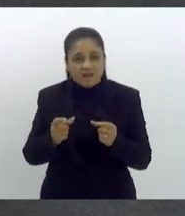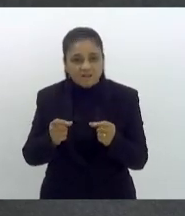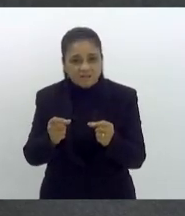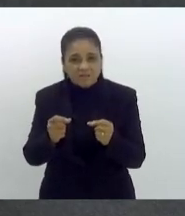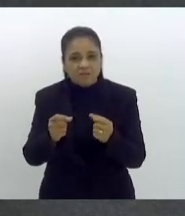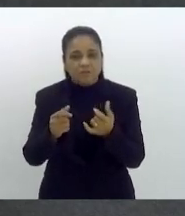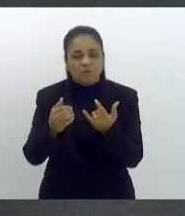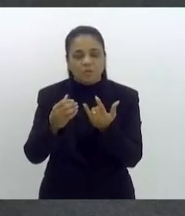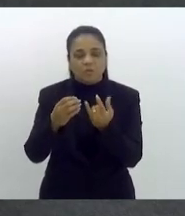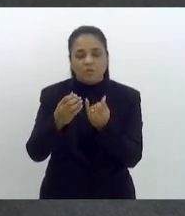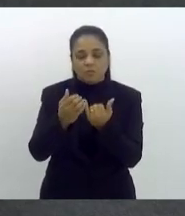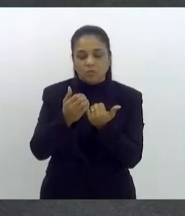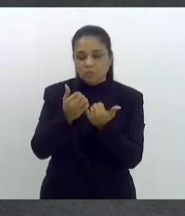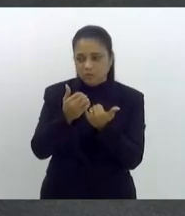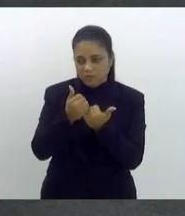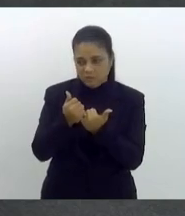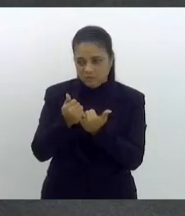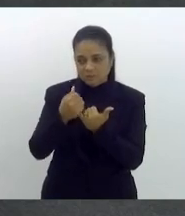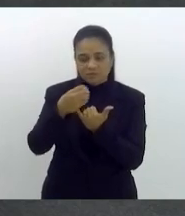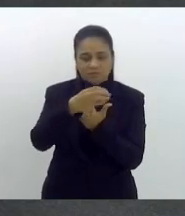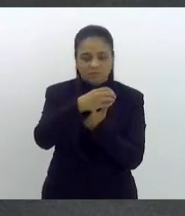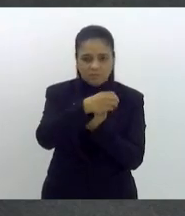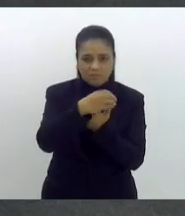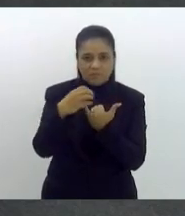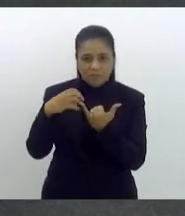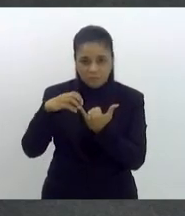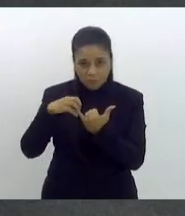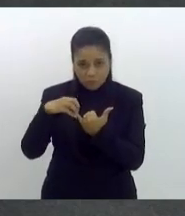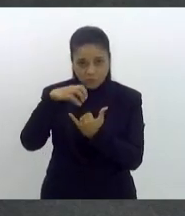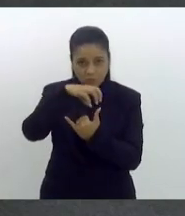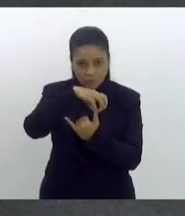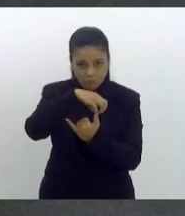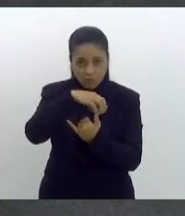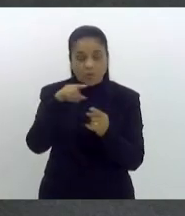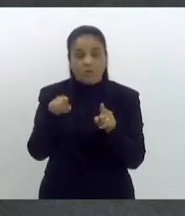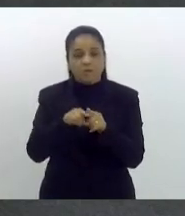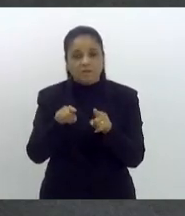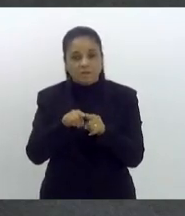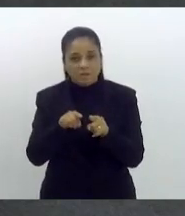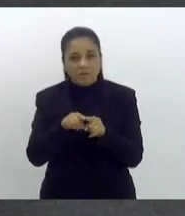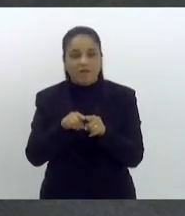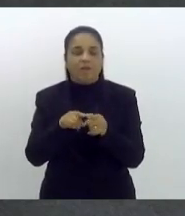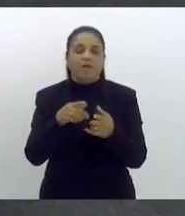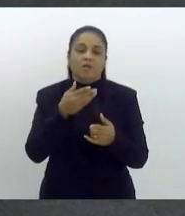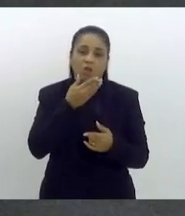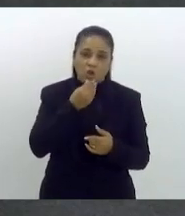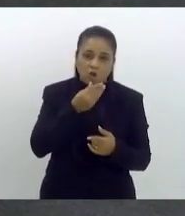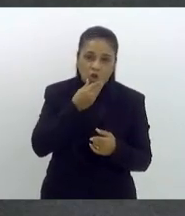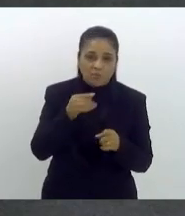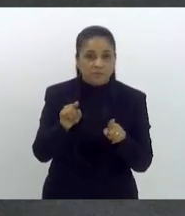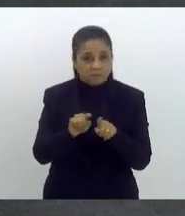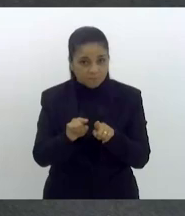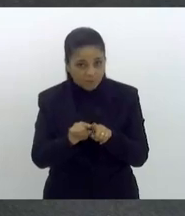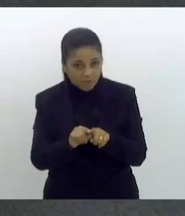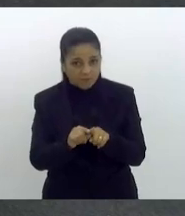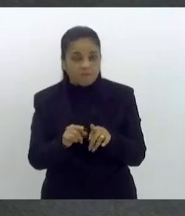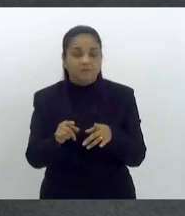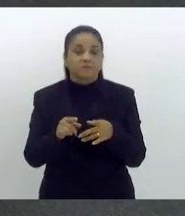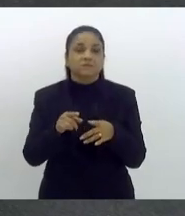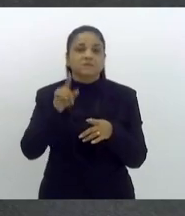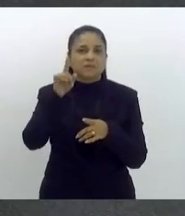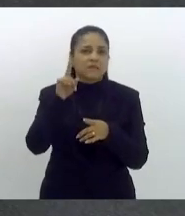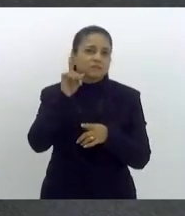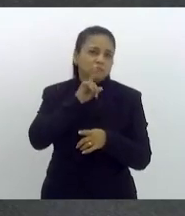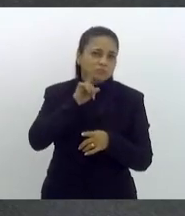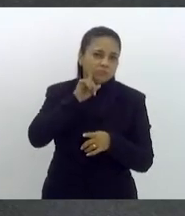e morte precoce em homens e mulheres de acordo com novos estudos feito e Nova em escalas em grande escala com pessoas nos